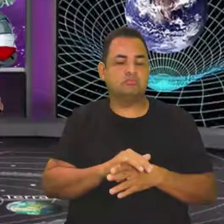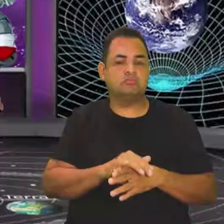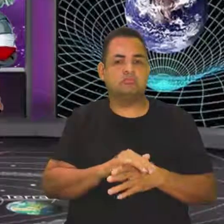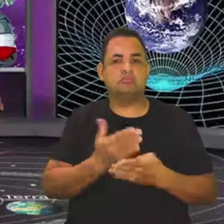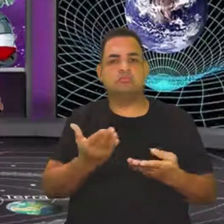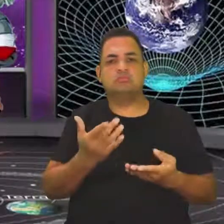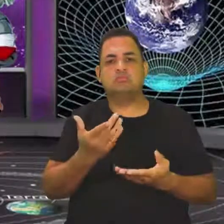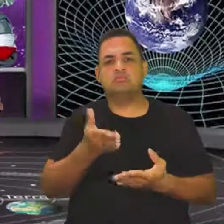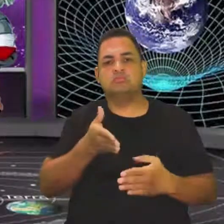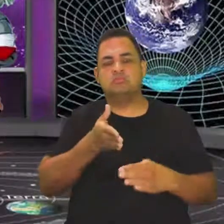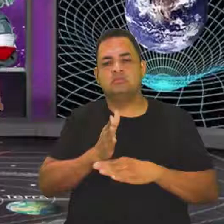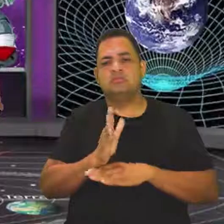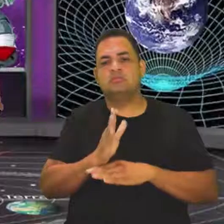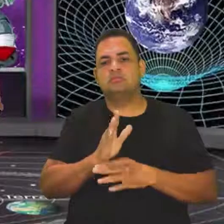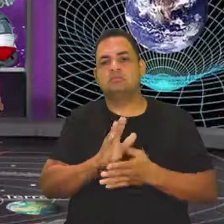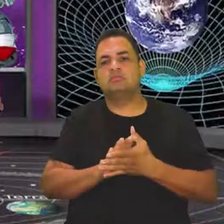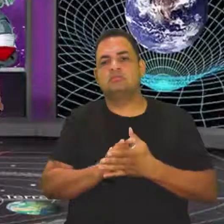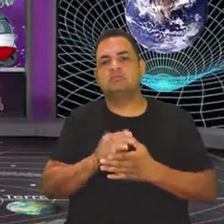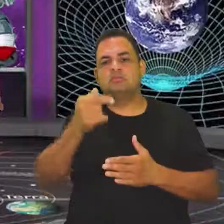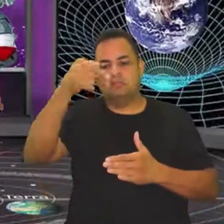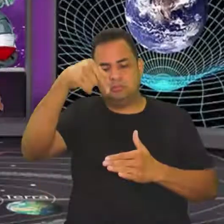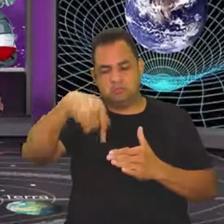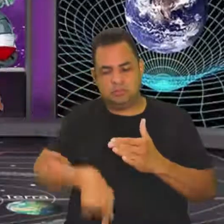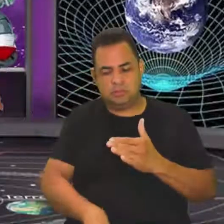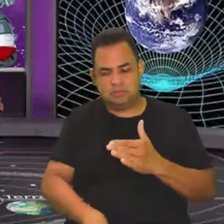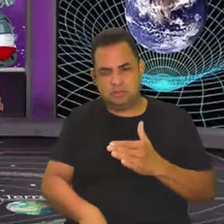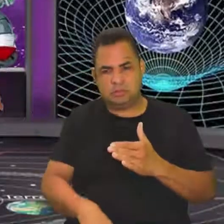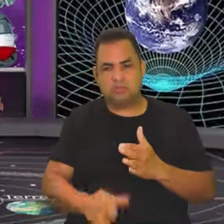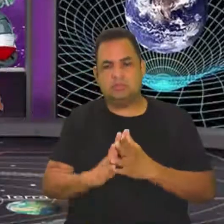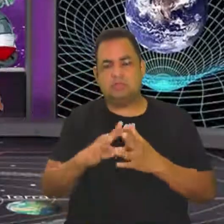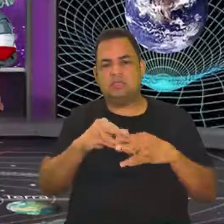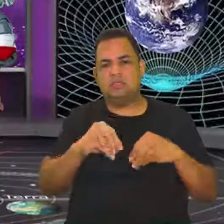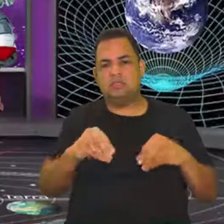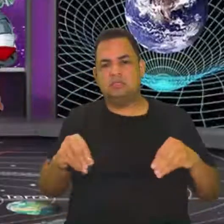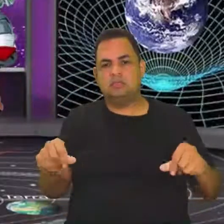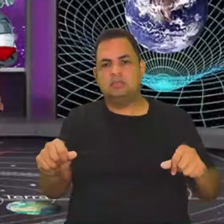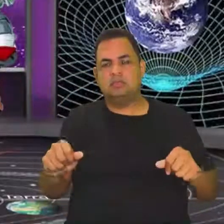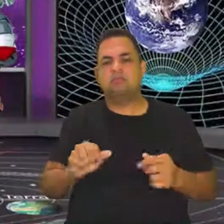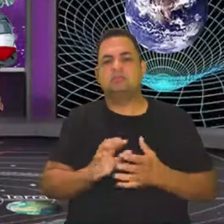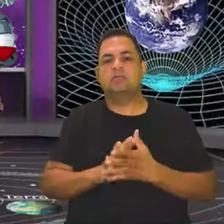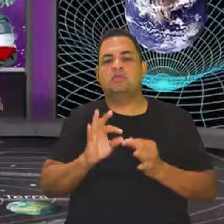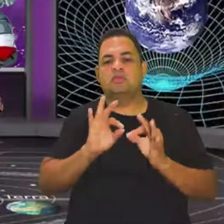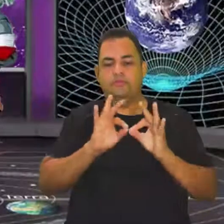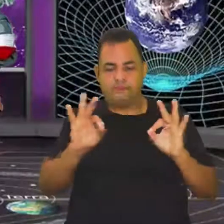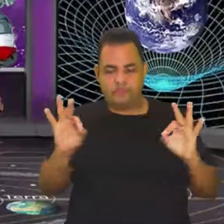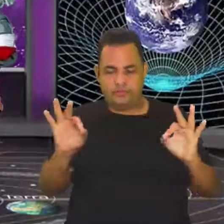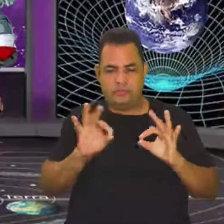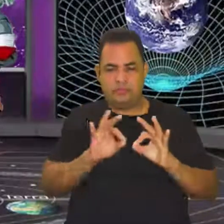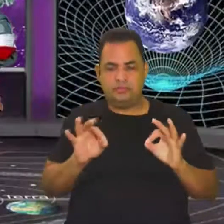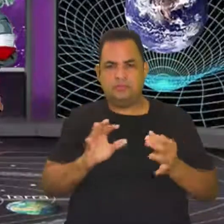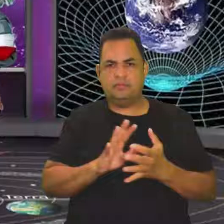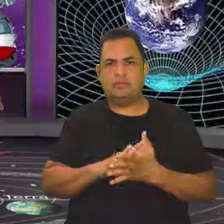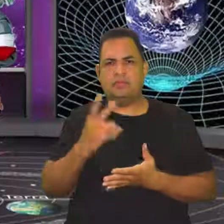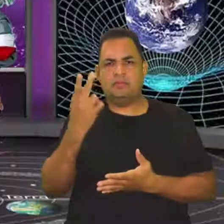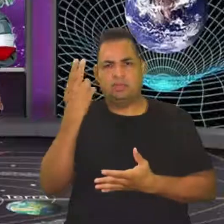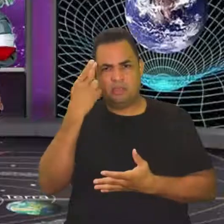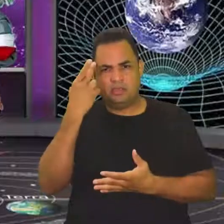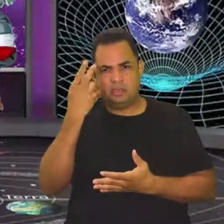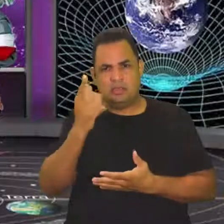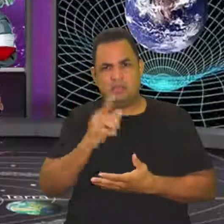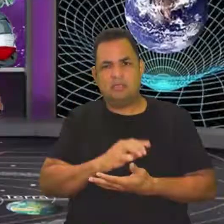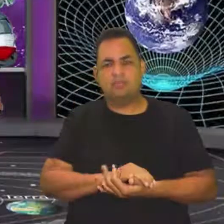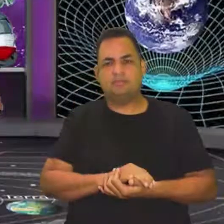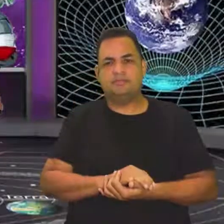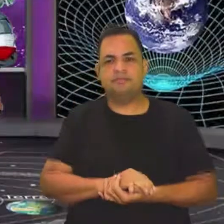conseguir passar e queimar, ele vai descer para a terra através do aterramento. Não é o normal, lá em casa ainda não